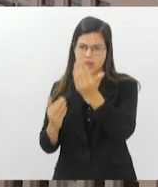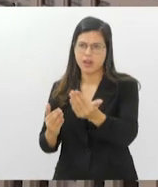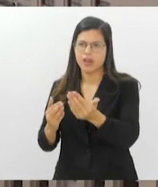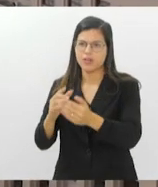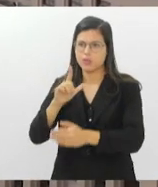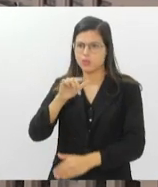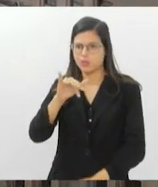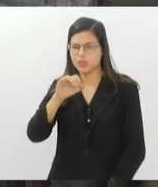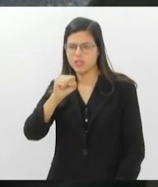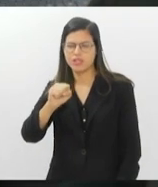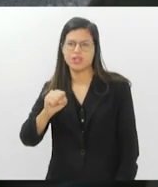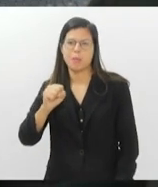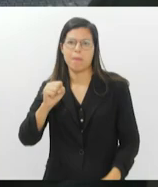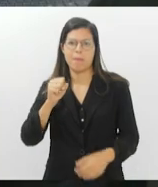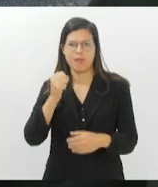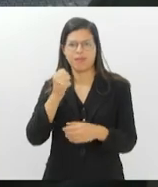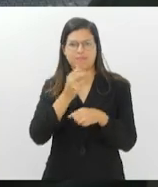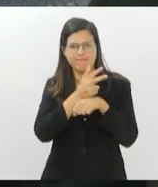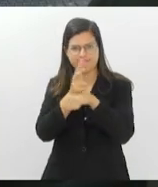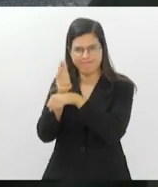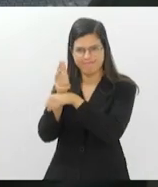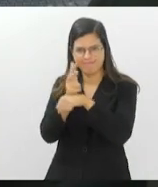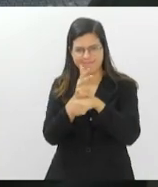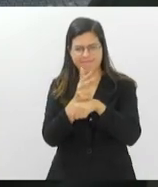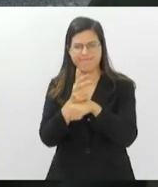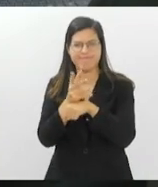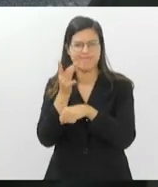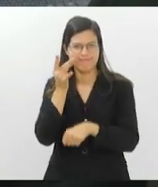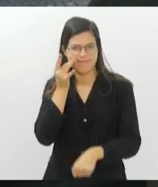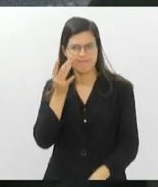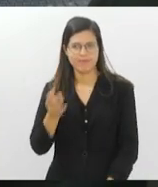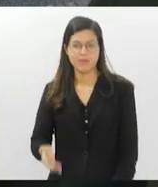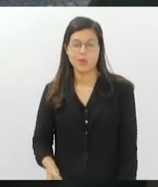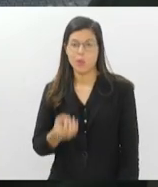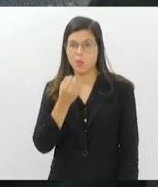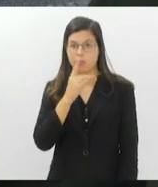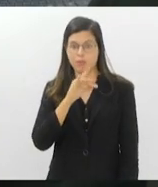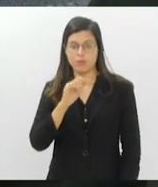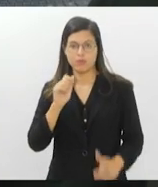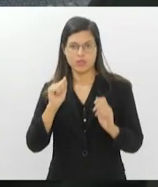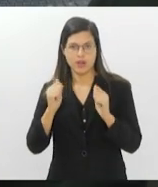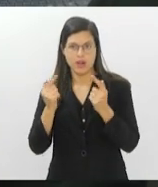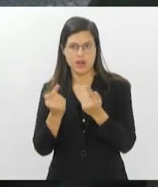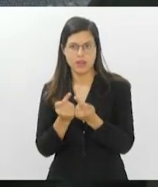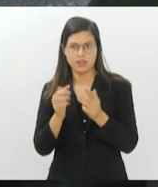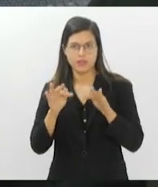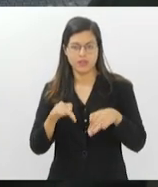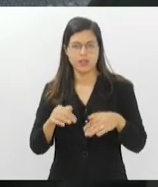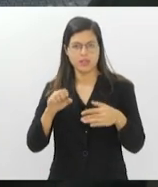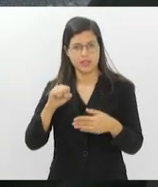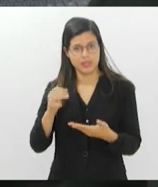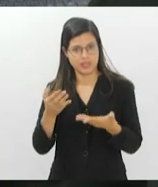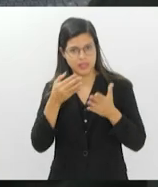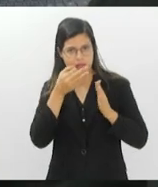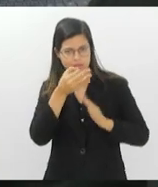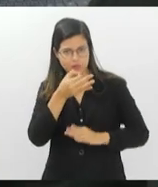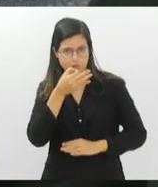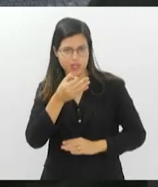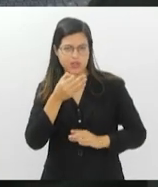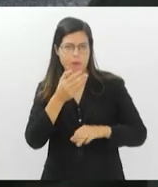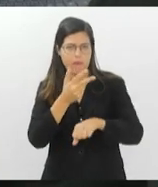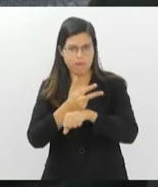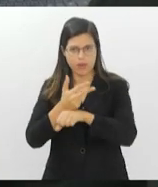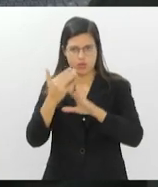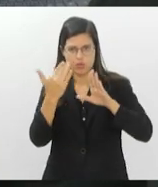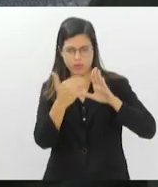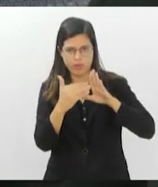Luiz Augusto, pelas imagens de hoje ao vivo. O Bom Dia Alerj termina aqui. Se você quiser enviar sugestões ou vídeos aí da sua cidade, é